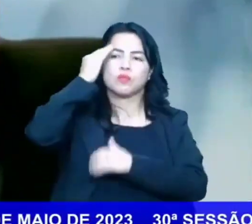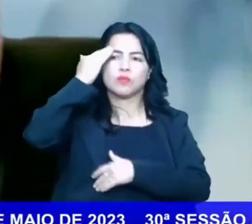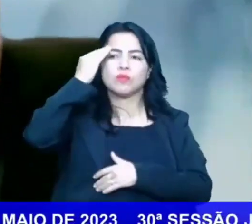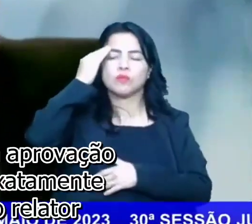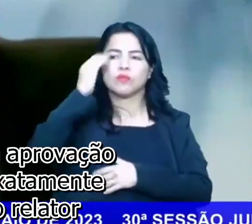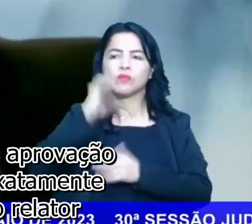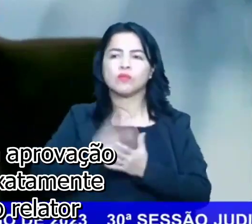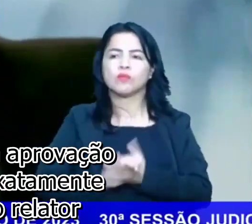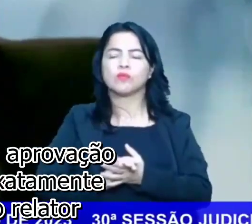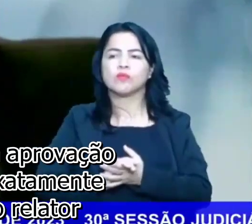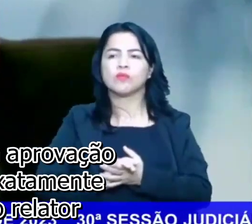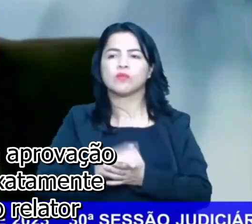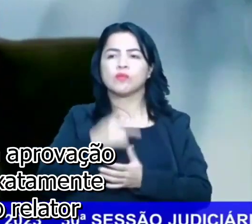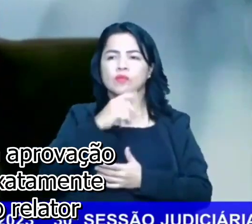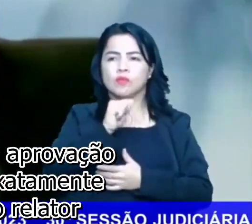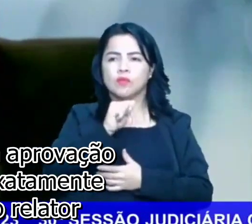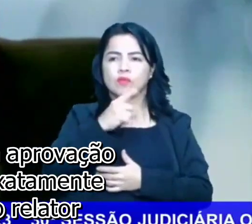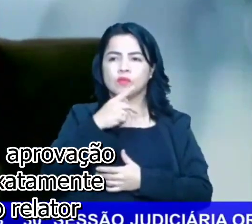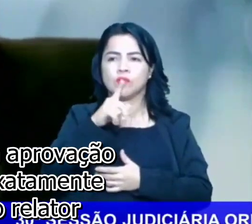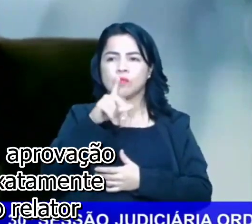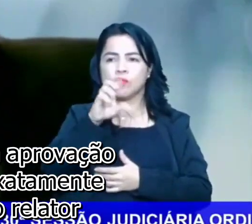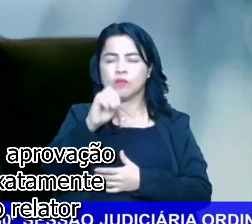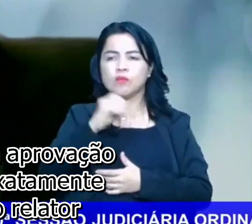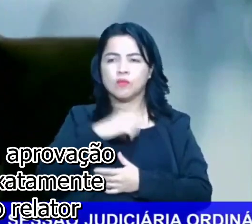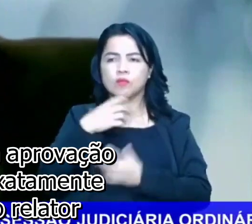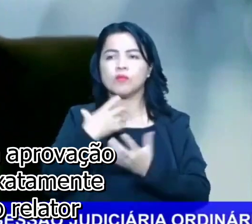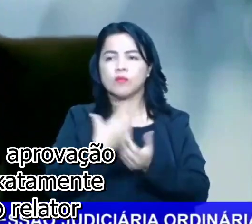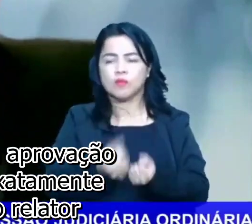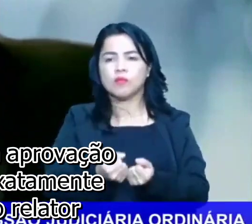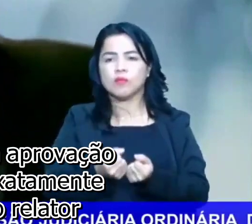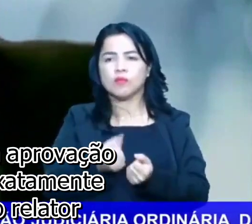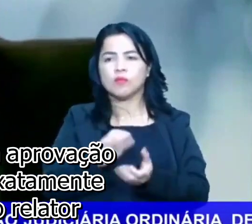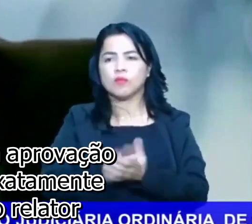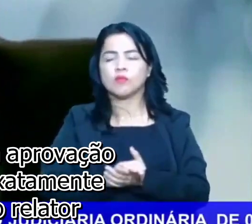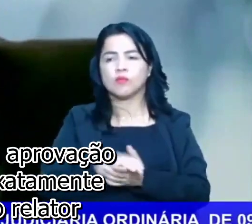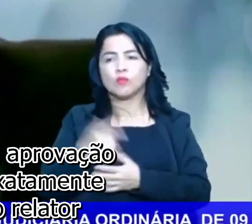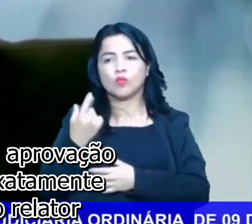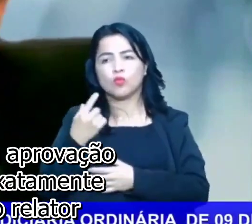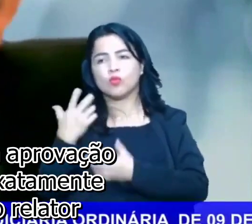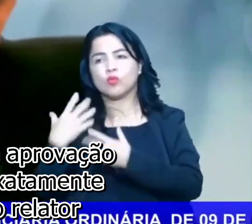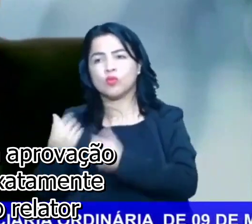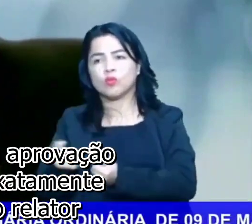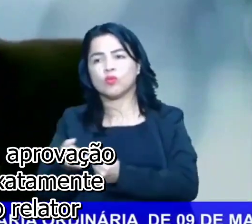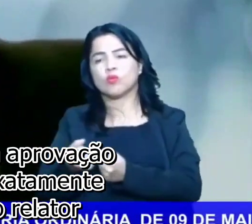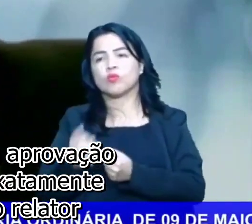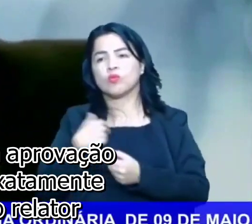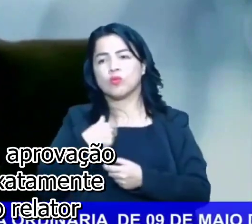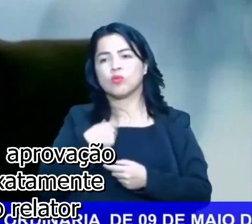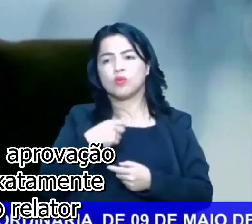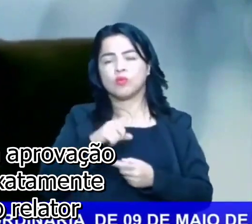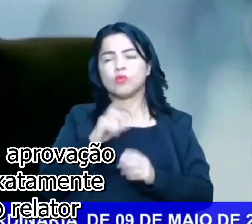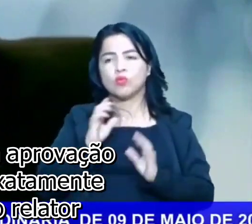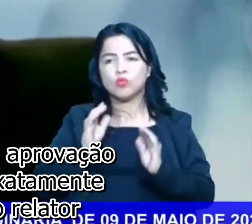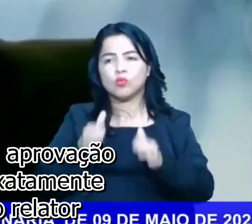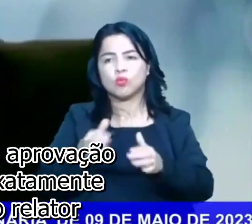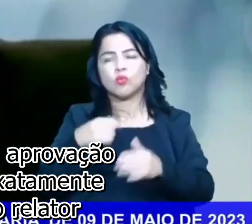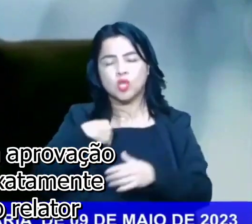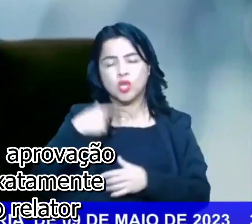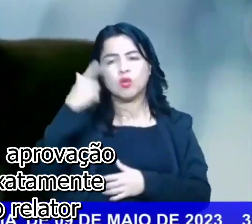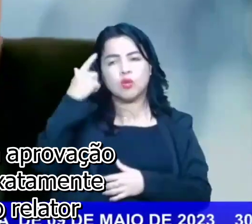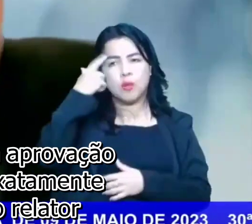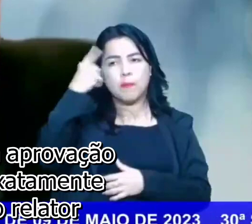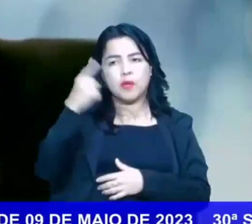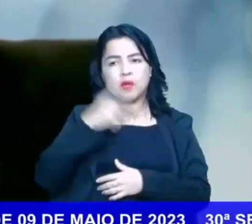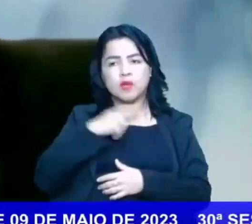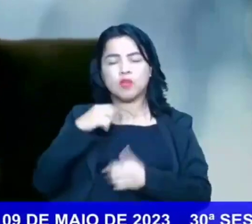inclusive, salvo engano, o doutor Pablo se manifestou pela aprovação num caso e aprovação com ressalvas no outro, exatamente na linha, como eu penso. Então,